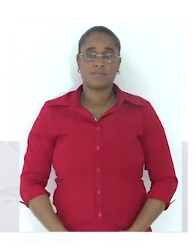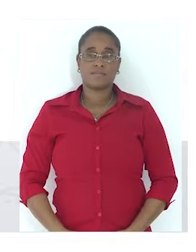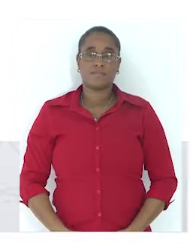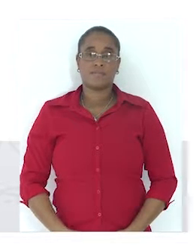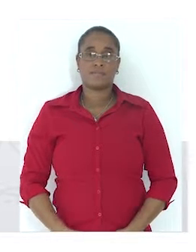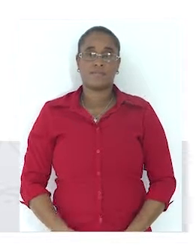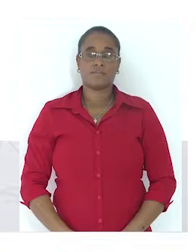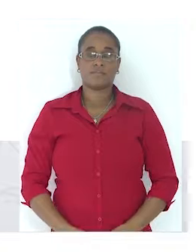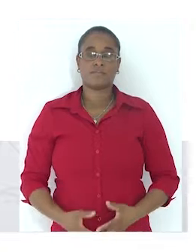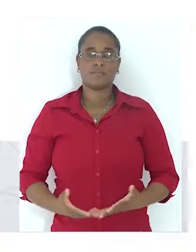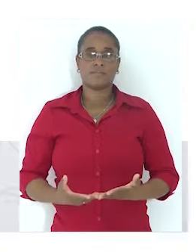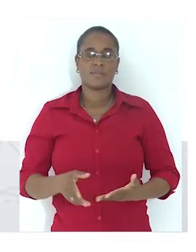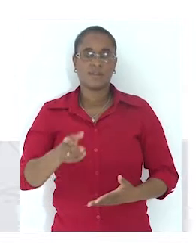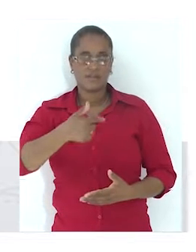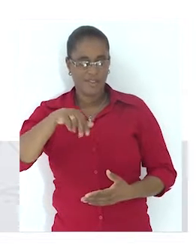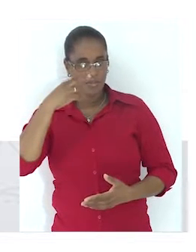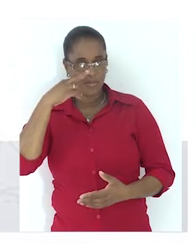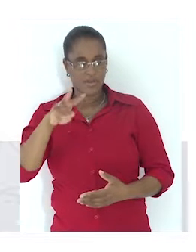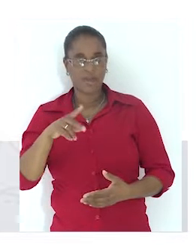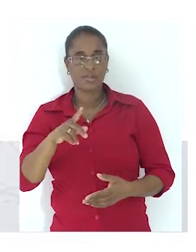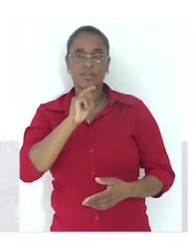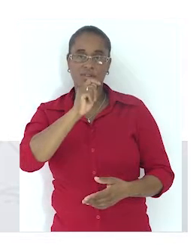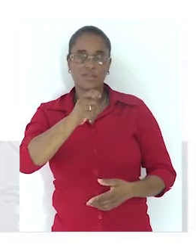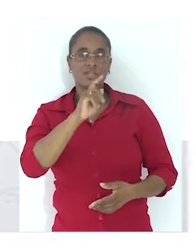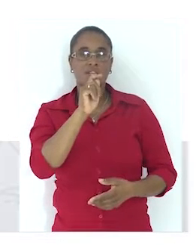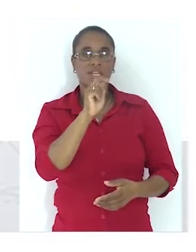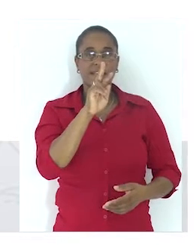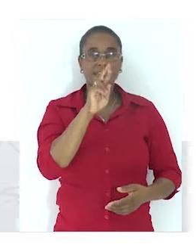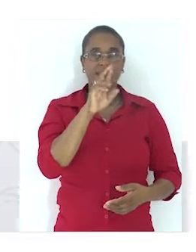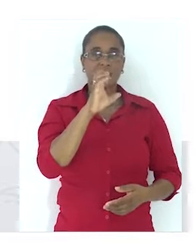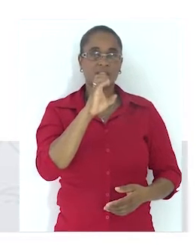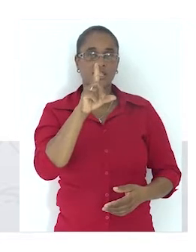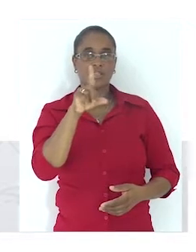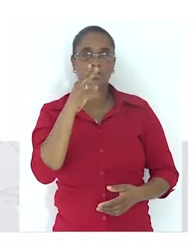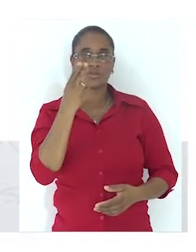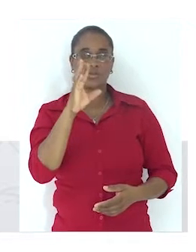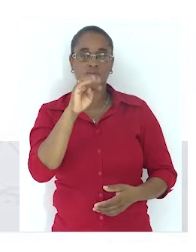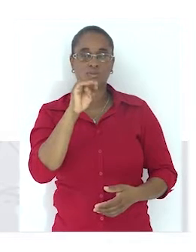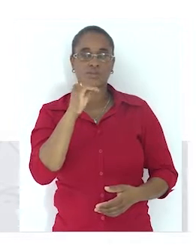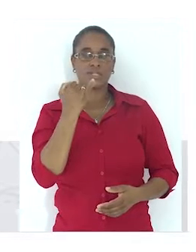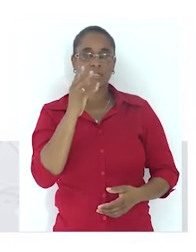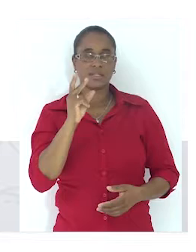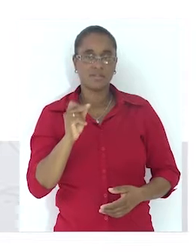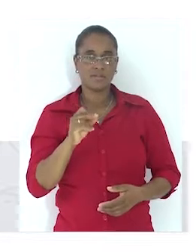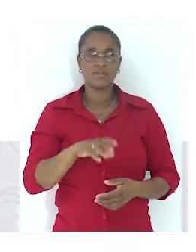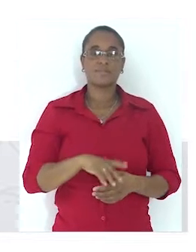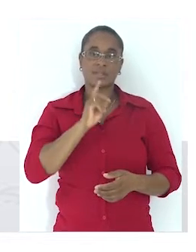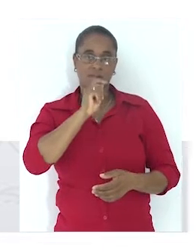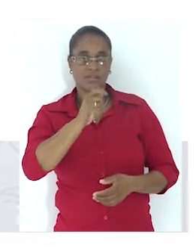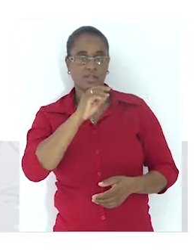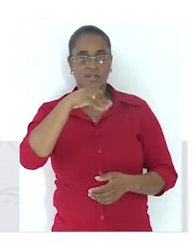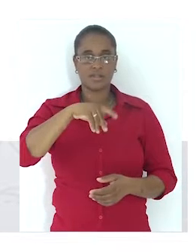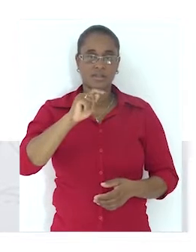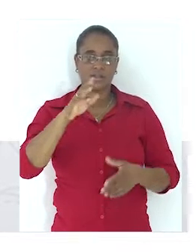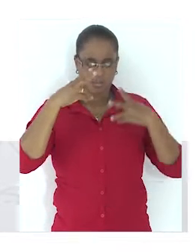Numa outra característica, vamos ver entrevista exclusiva, entrevista de pesquisa,